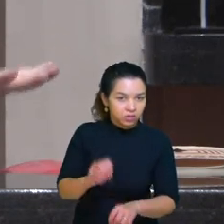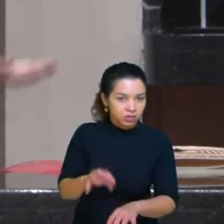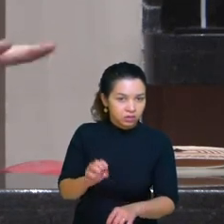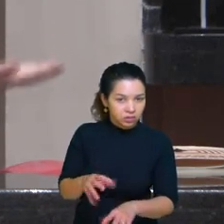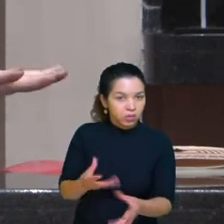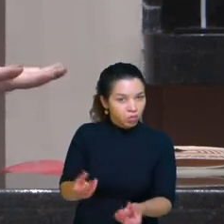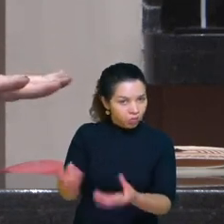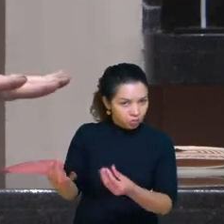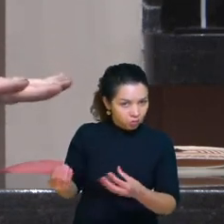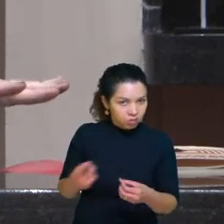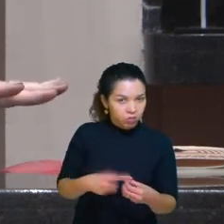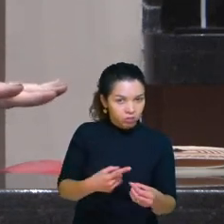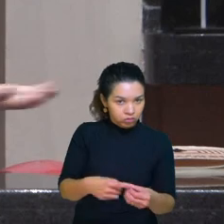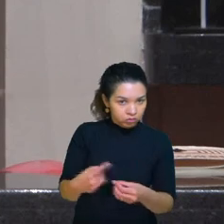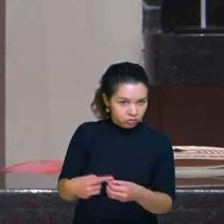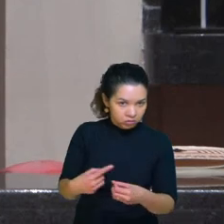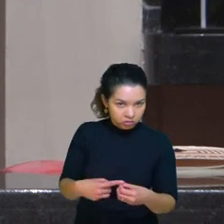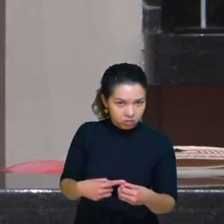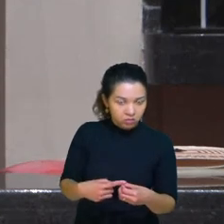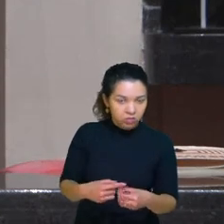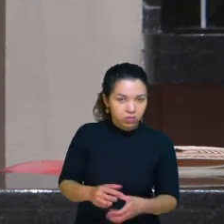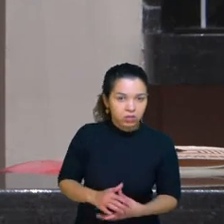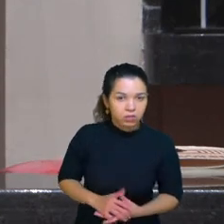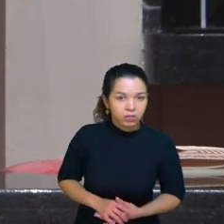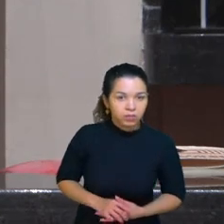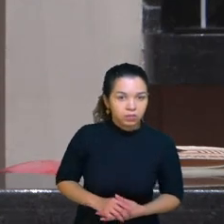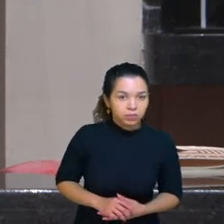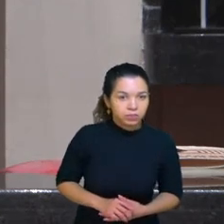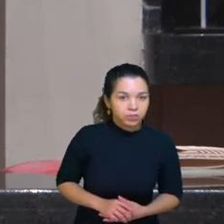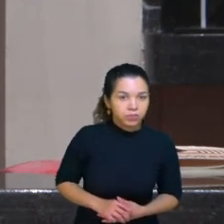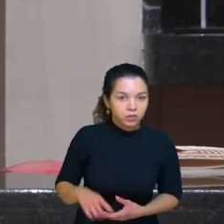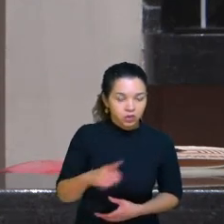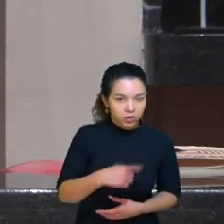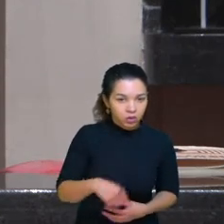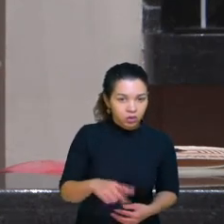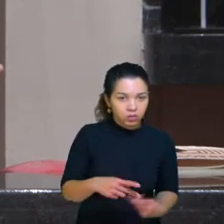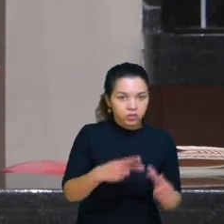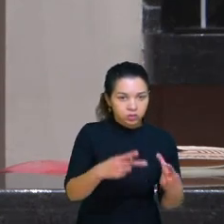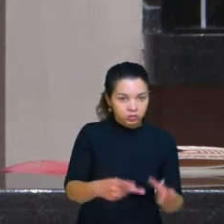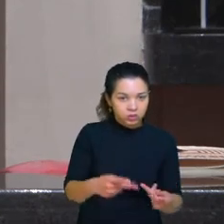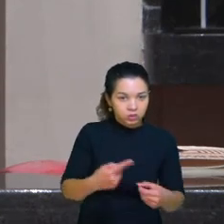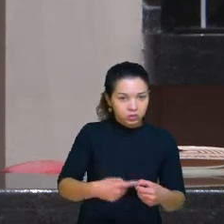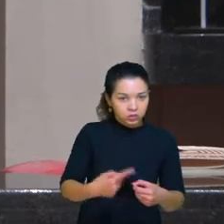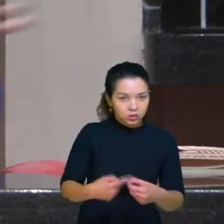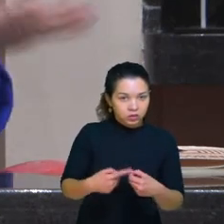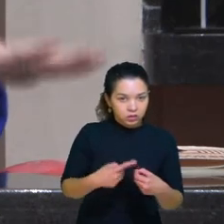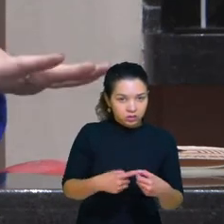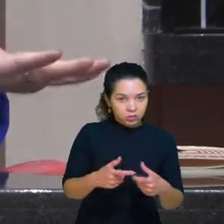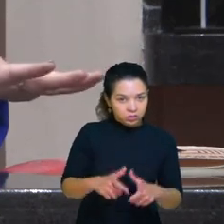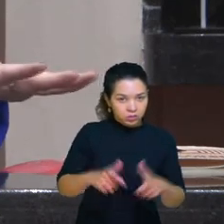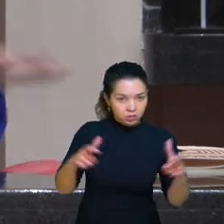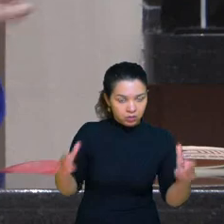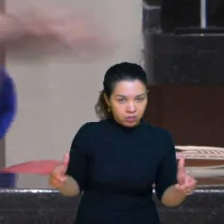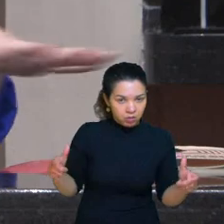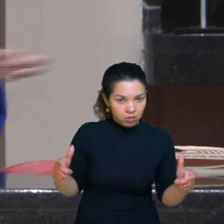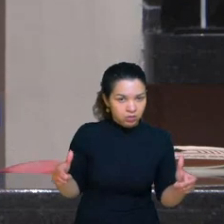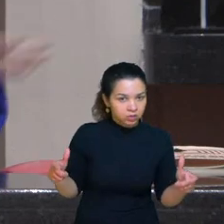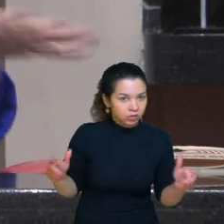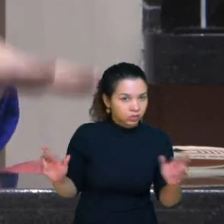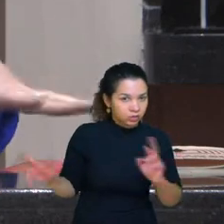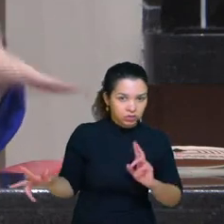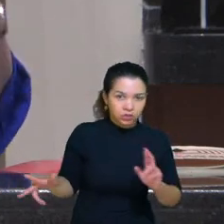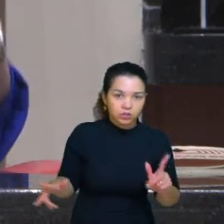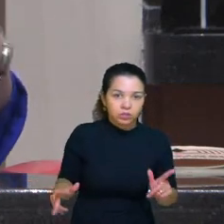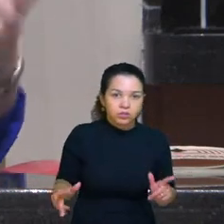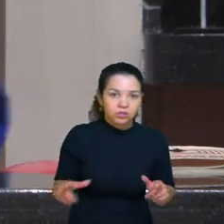dos Municípios é esse é isso quando a gente vai para os municípios maiores você tem outra realidade e aí você tem as